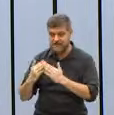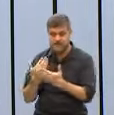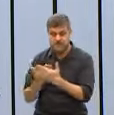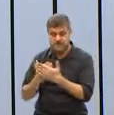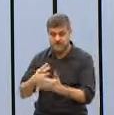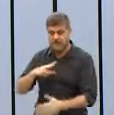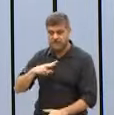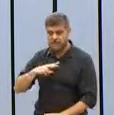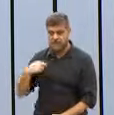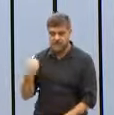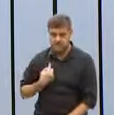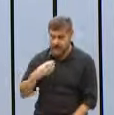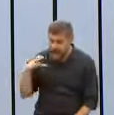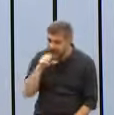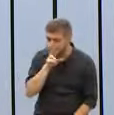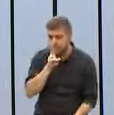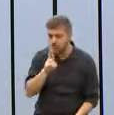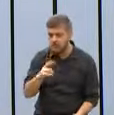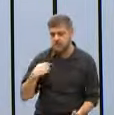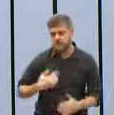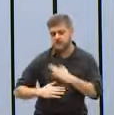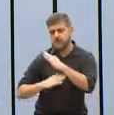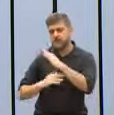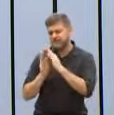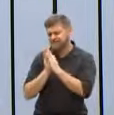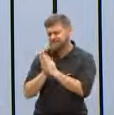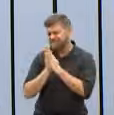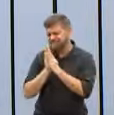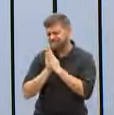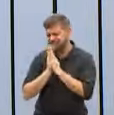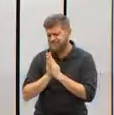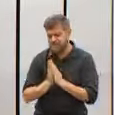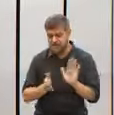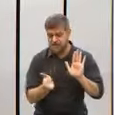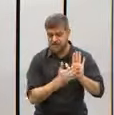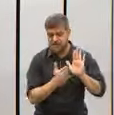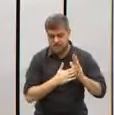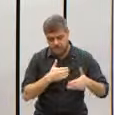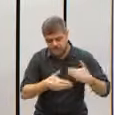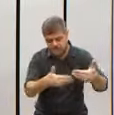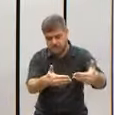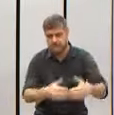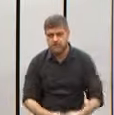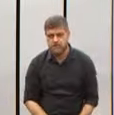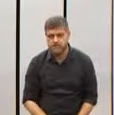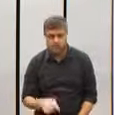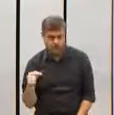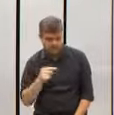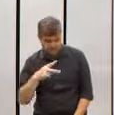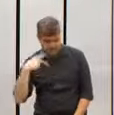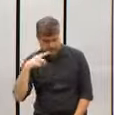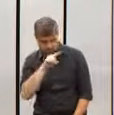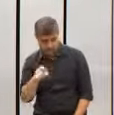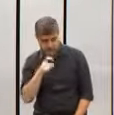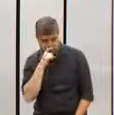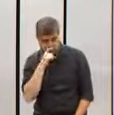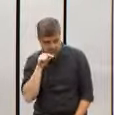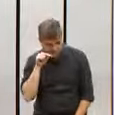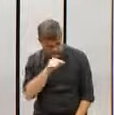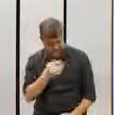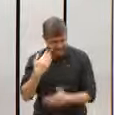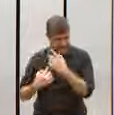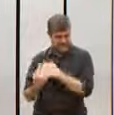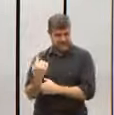a isso. E é bom, a gente conta com a Câmara para andar com essa proposta. Né? Vereador, o senhor foi um dos que inclusive atendeu